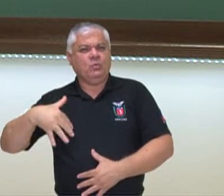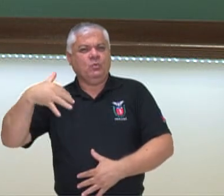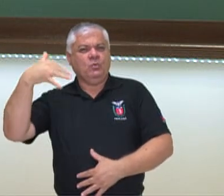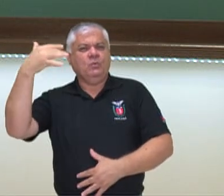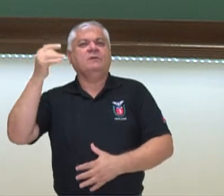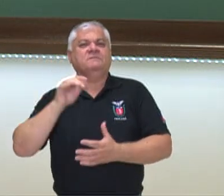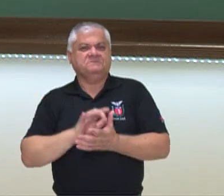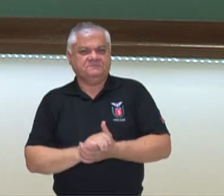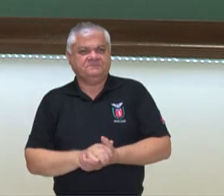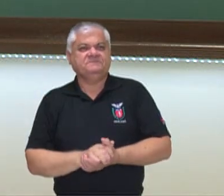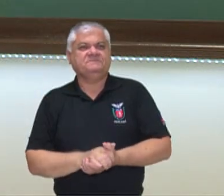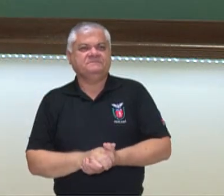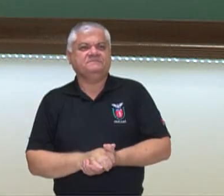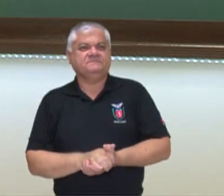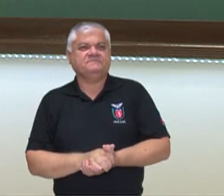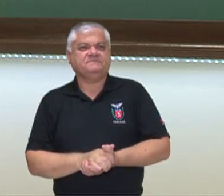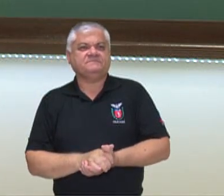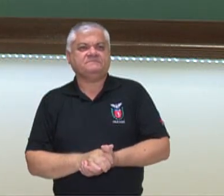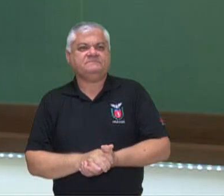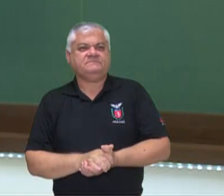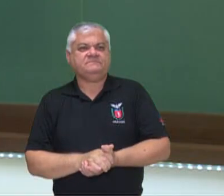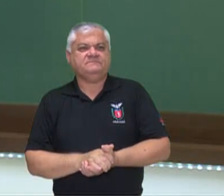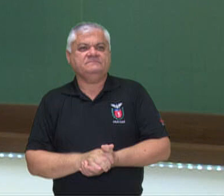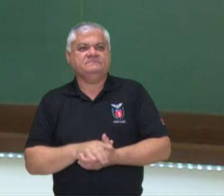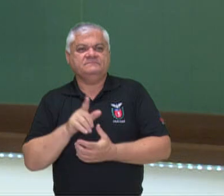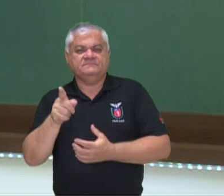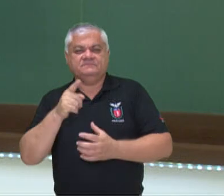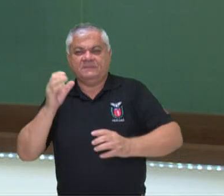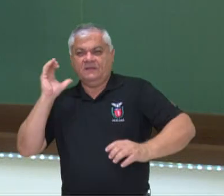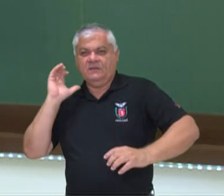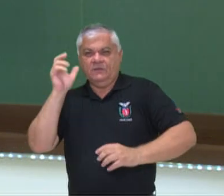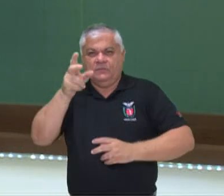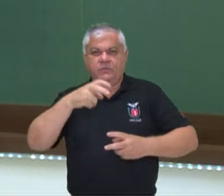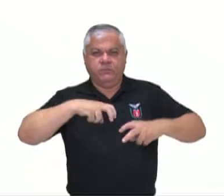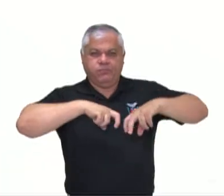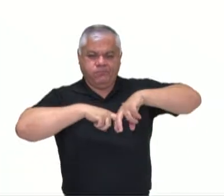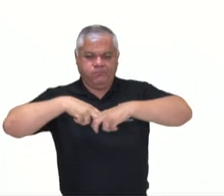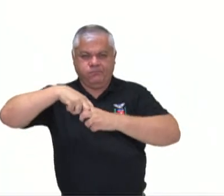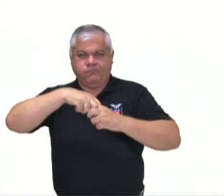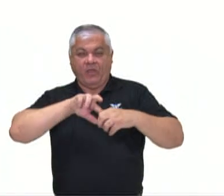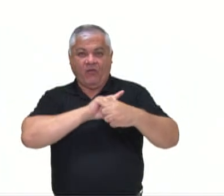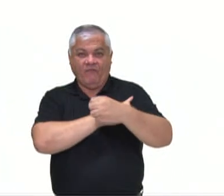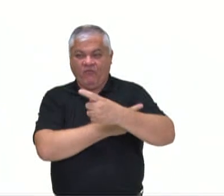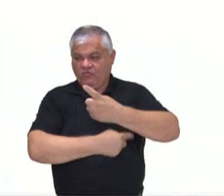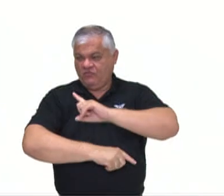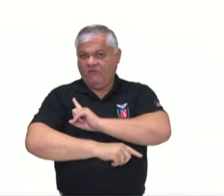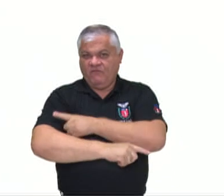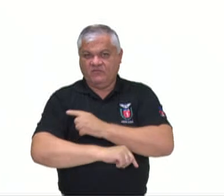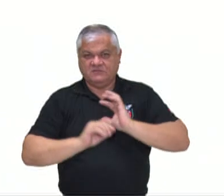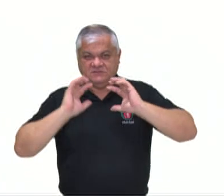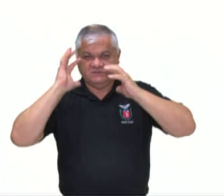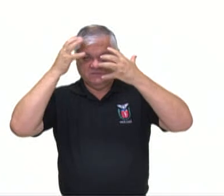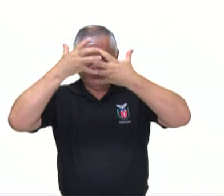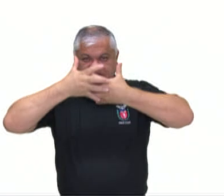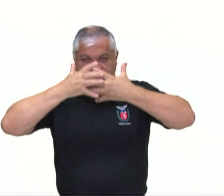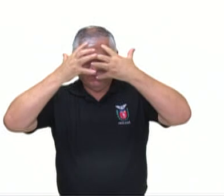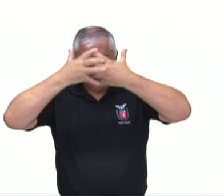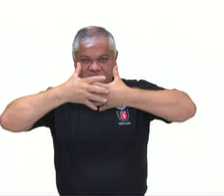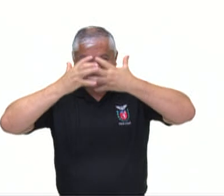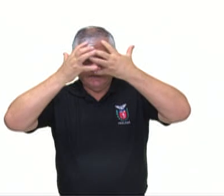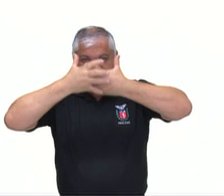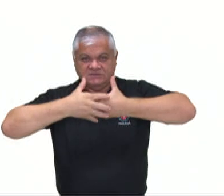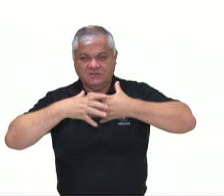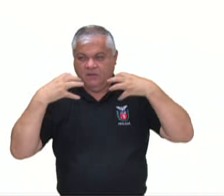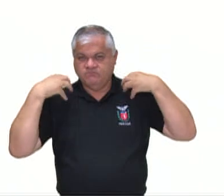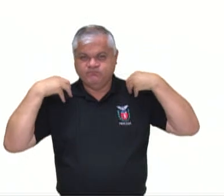tá bom? O futebol americano é baseado na força física de seus jogadores e nada tem a ver com o